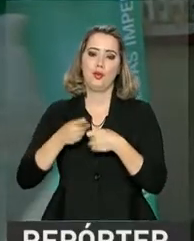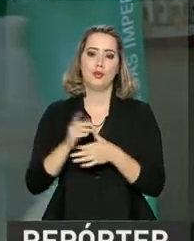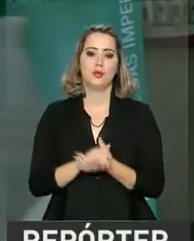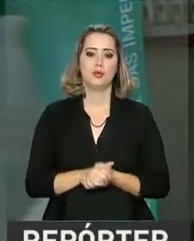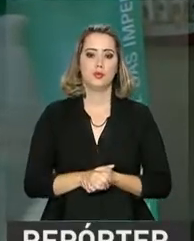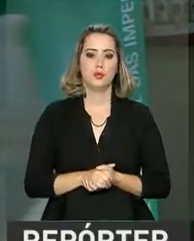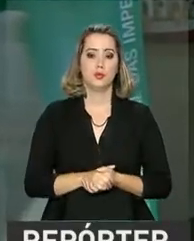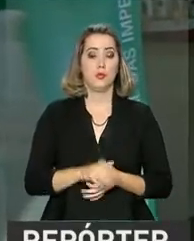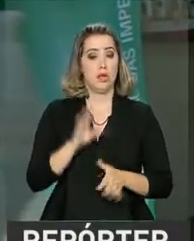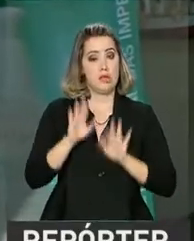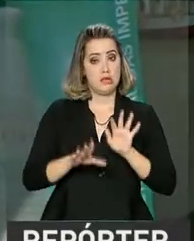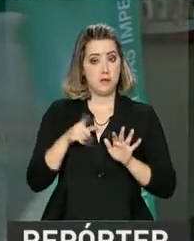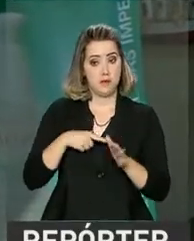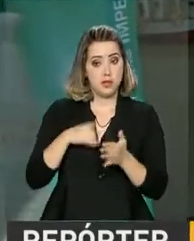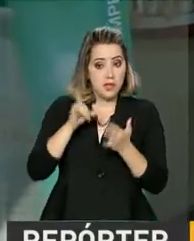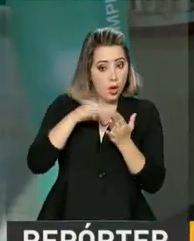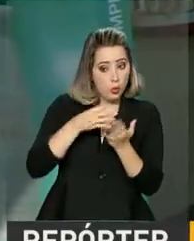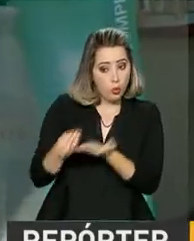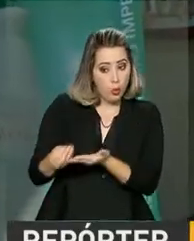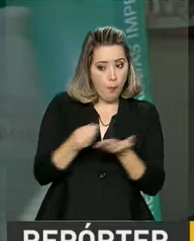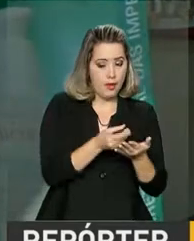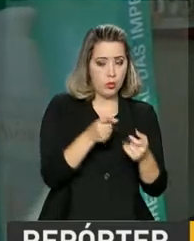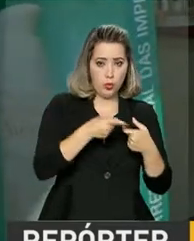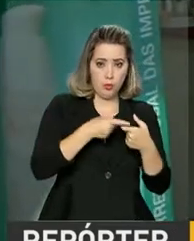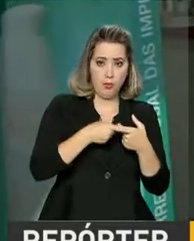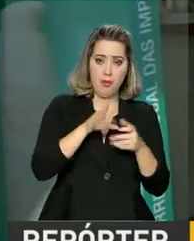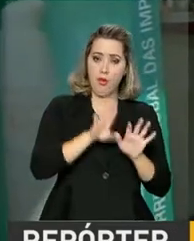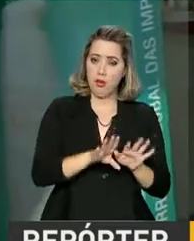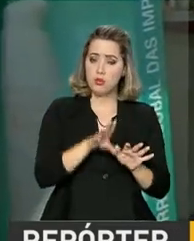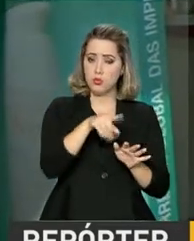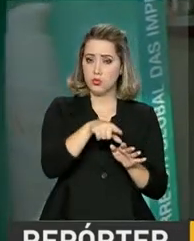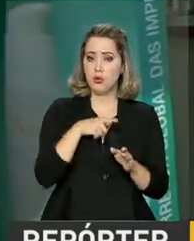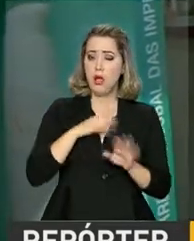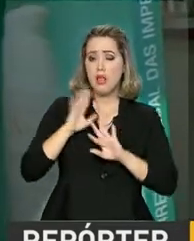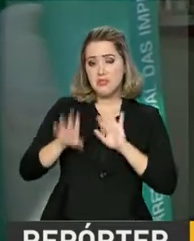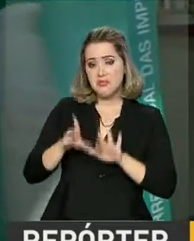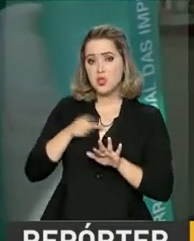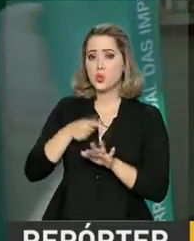levo a receita existem alguns medicamentos como analgésicos